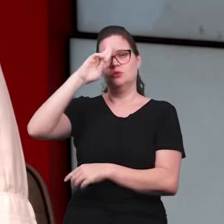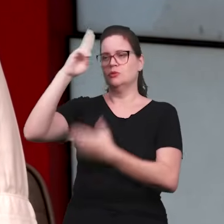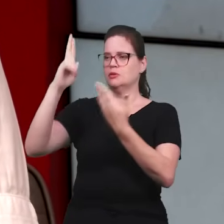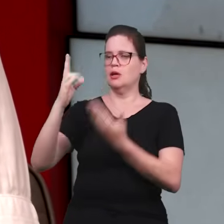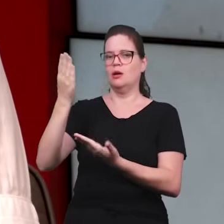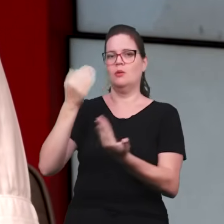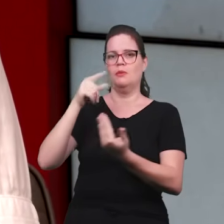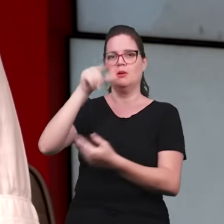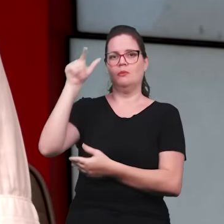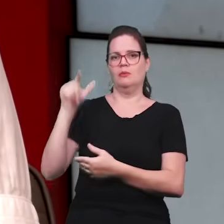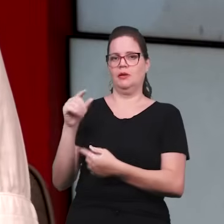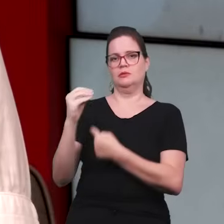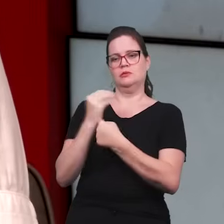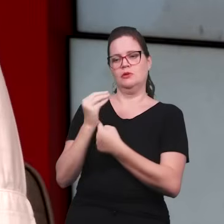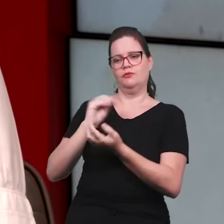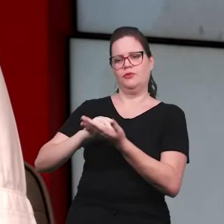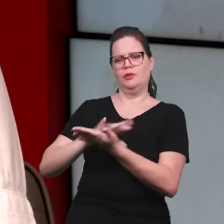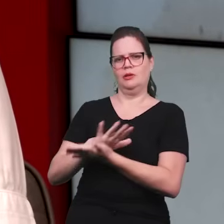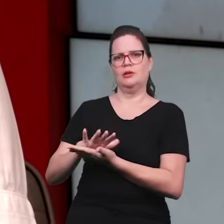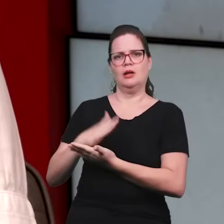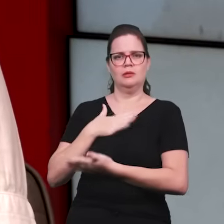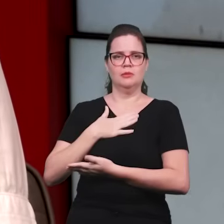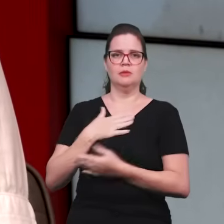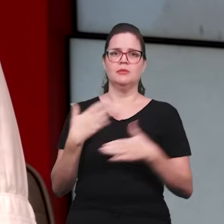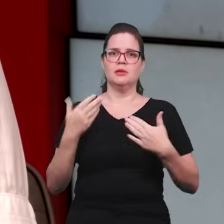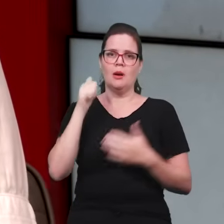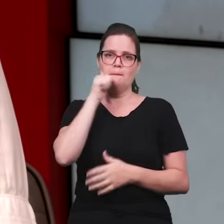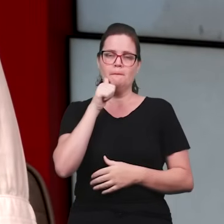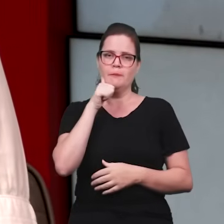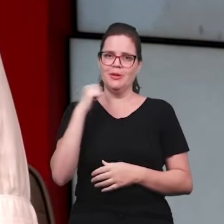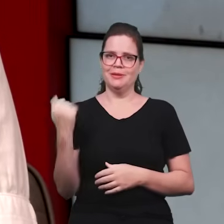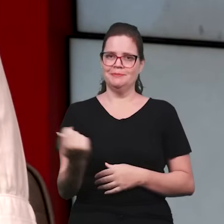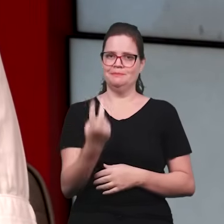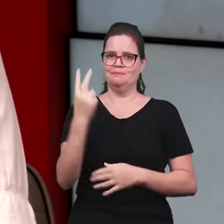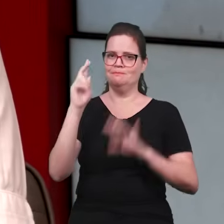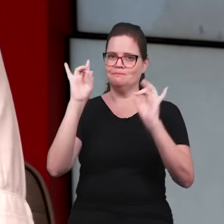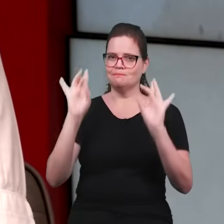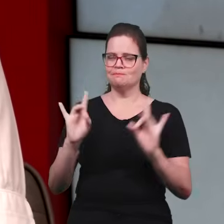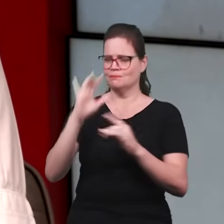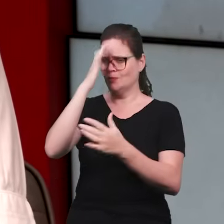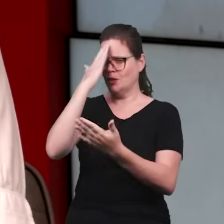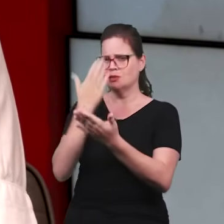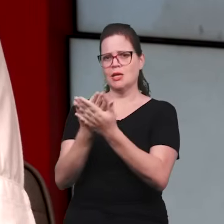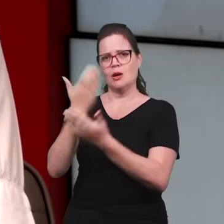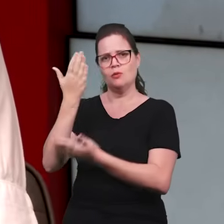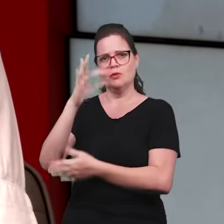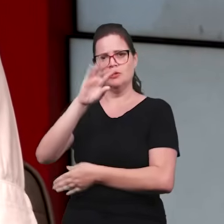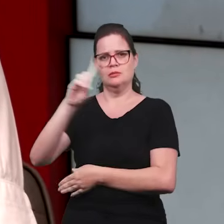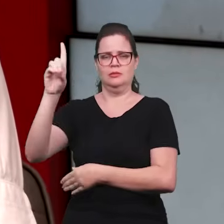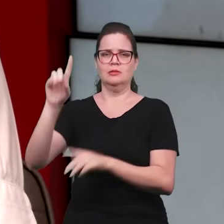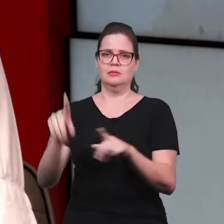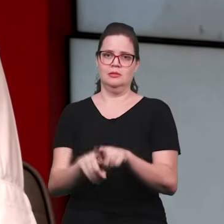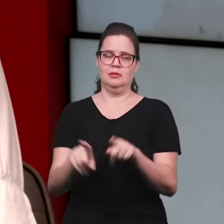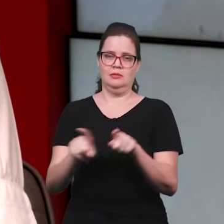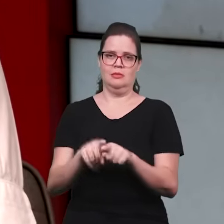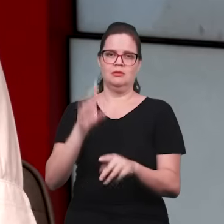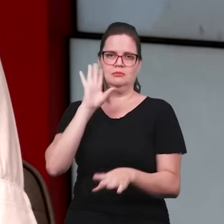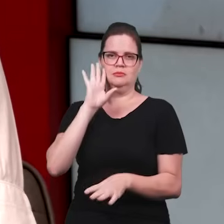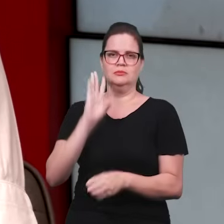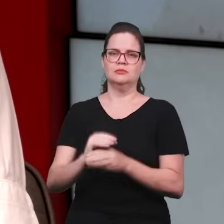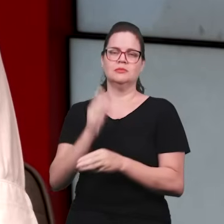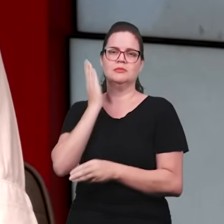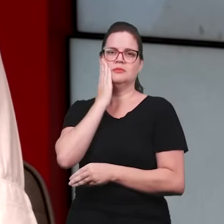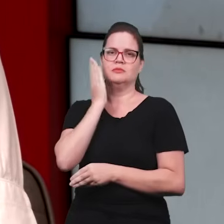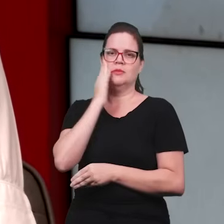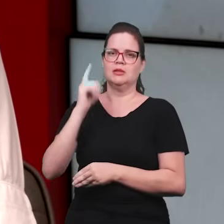pastor e nada me faltará. Então a mulher virtuosa, ela tem essa confiança em Deus, essa confiança de que ela tem um supremo